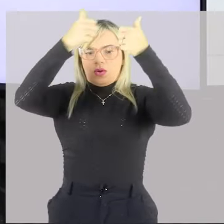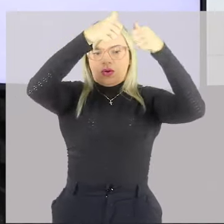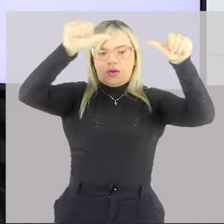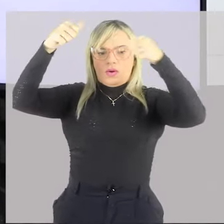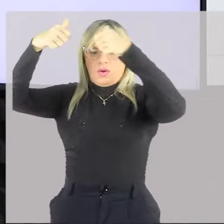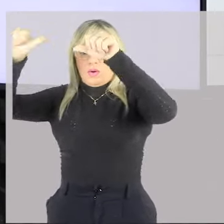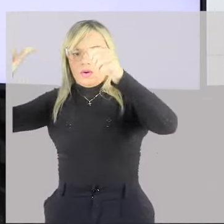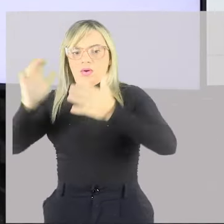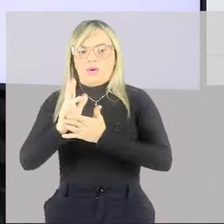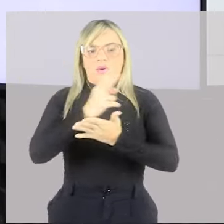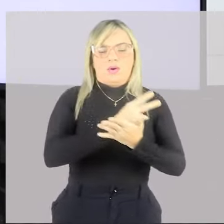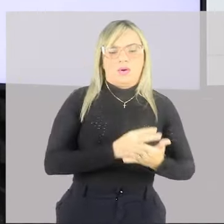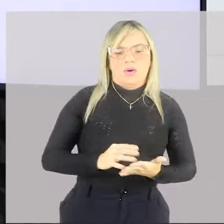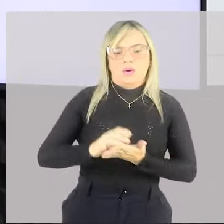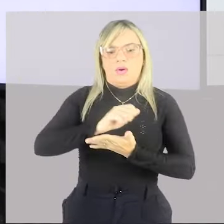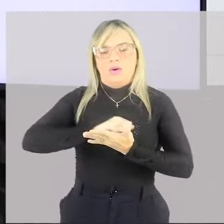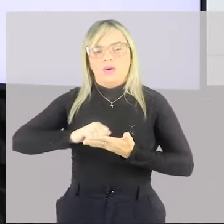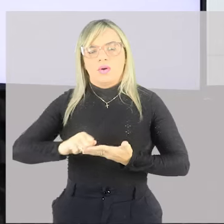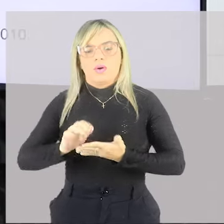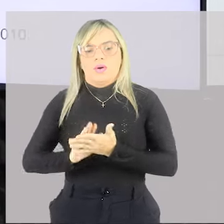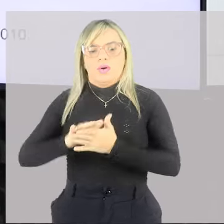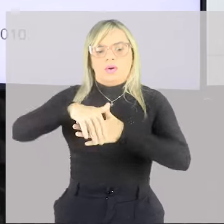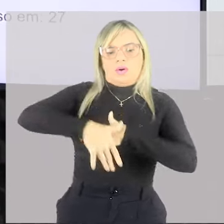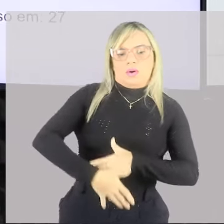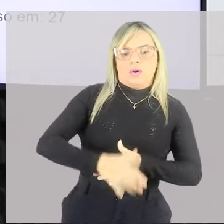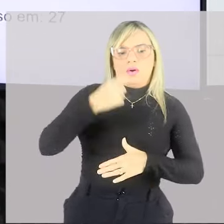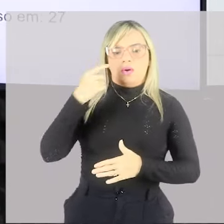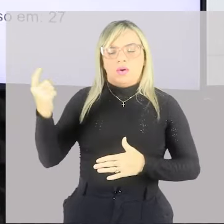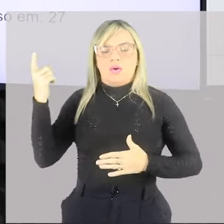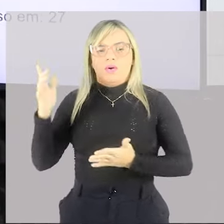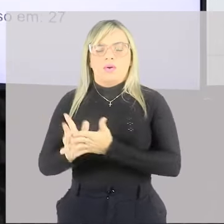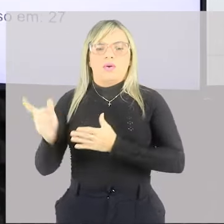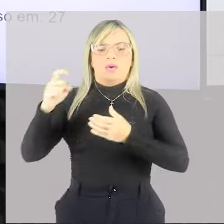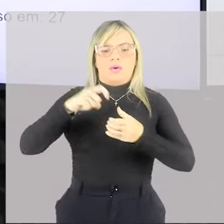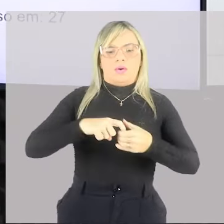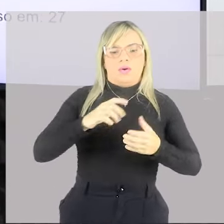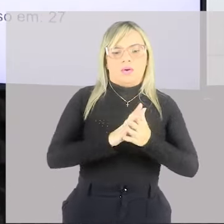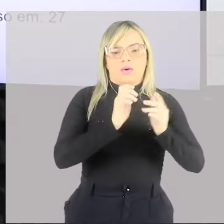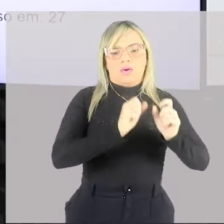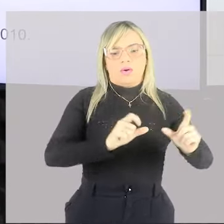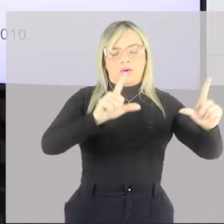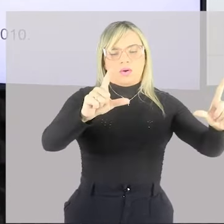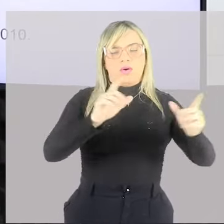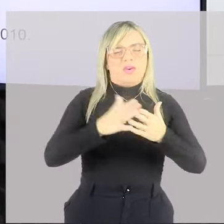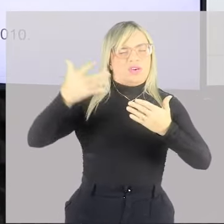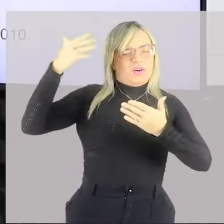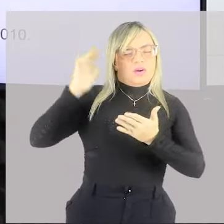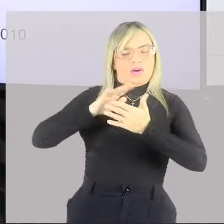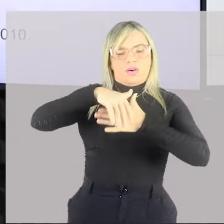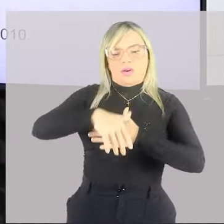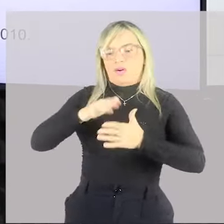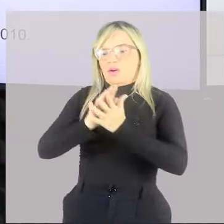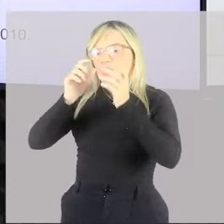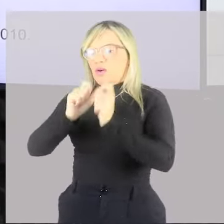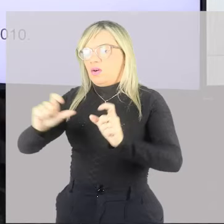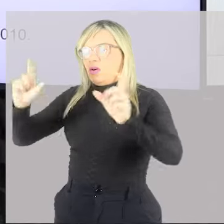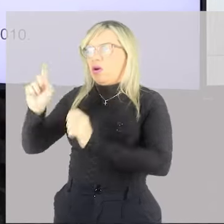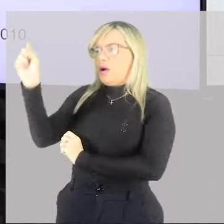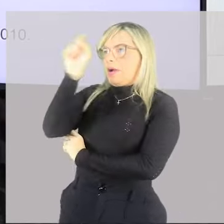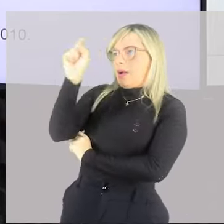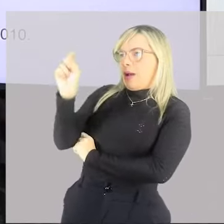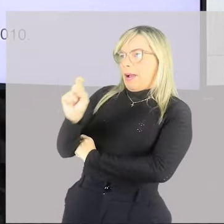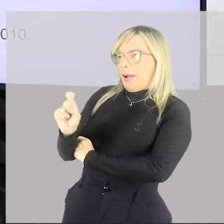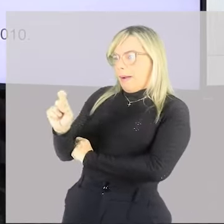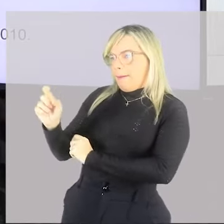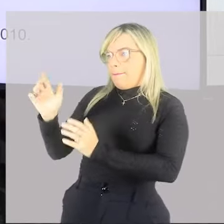alguns itens eu vou voltar na arte pré-histórica depois V ler novamente isso aqui ó isto aqui foi feito na pré-história esse esse grafite esse